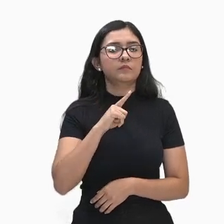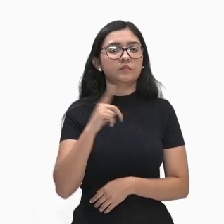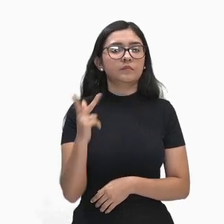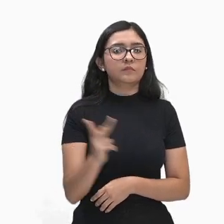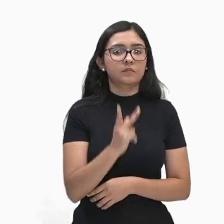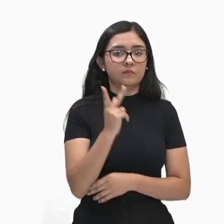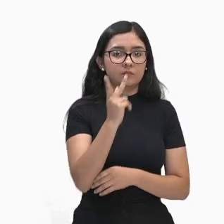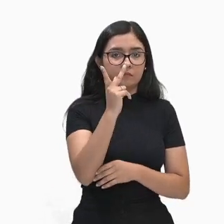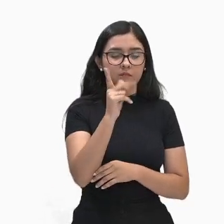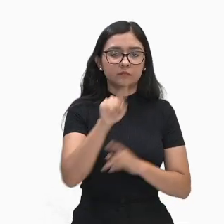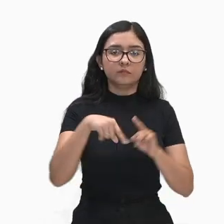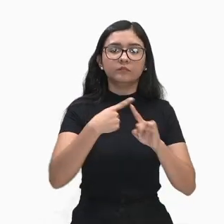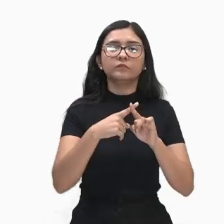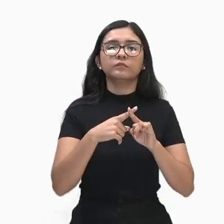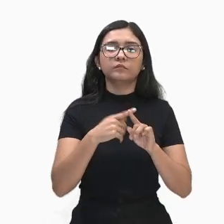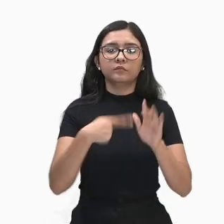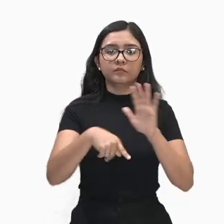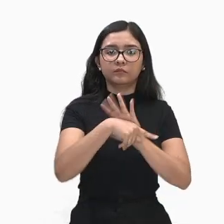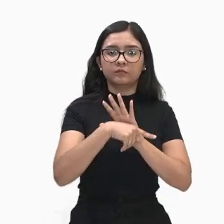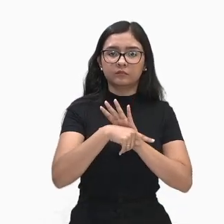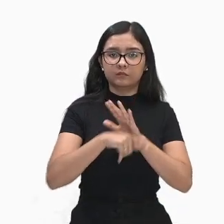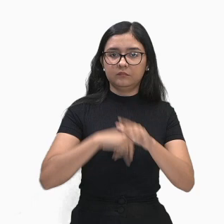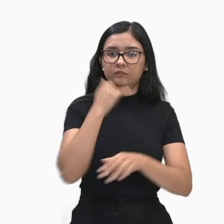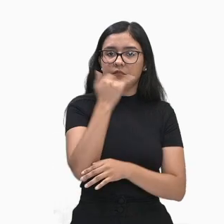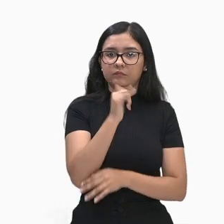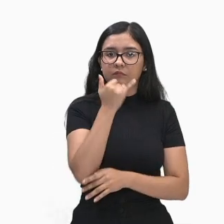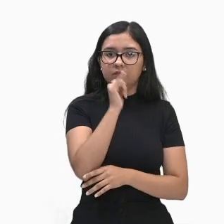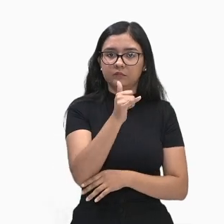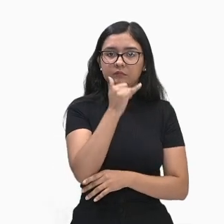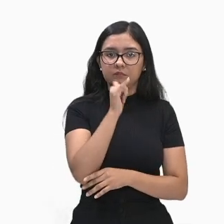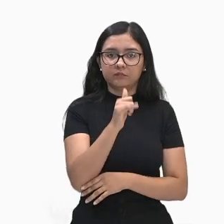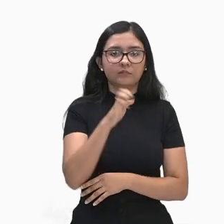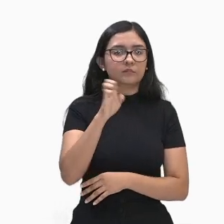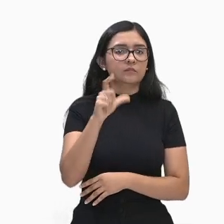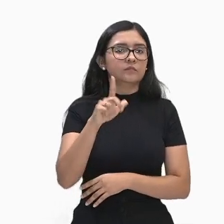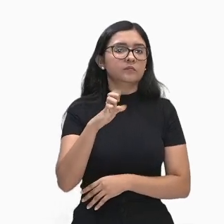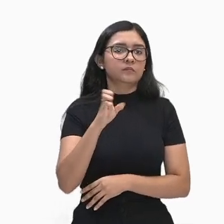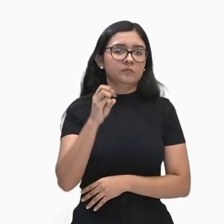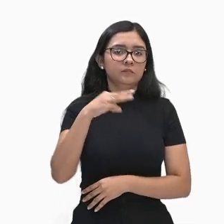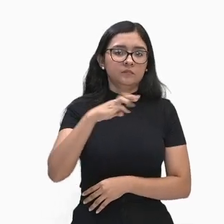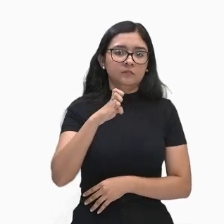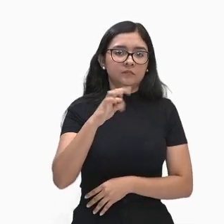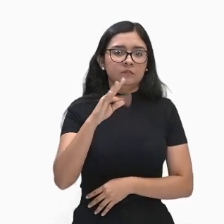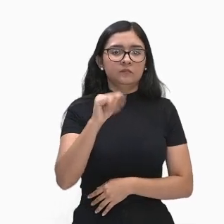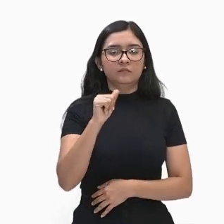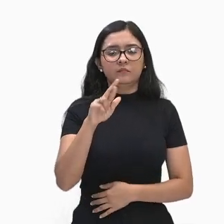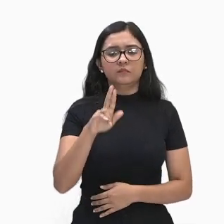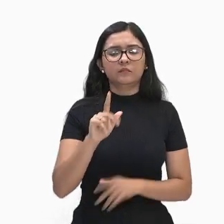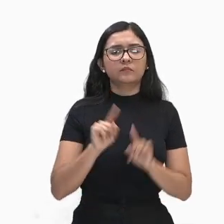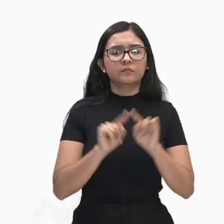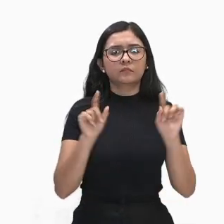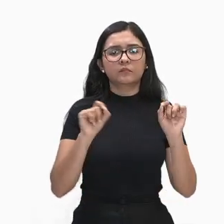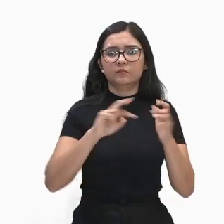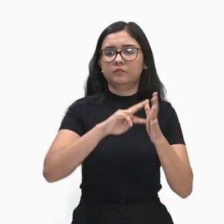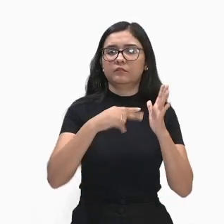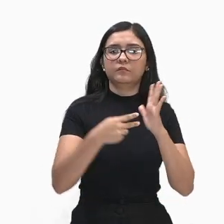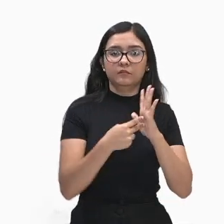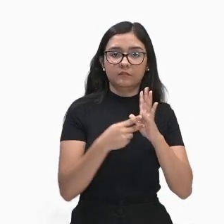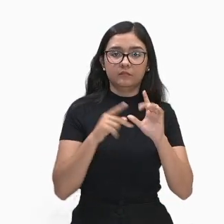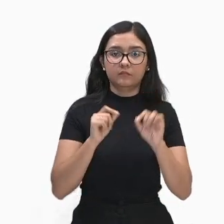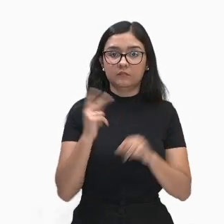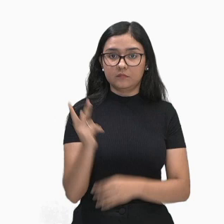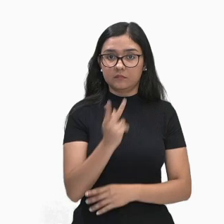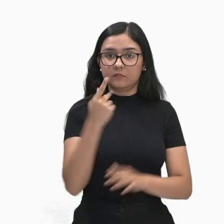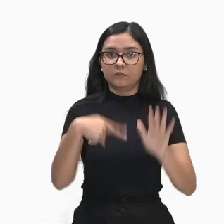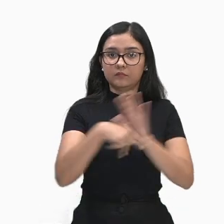são múltiplos da carga elétrica elementar. Isso significa, pessoal, que a carga elétrica, o valor da carga